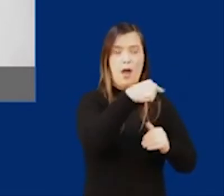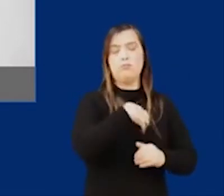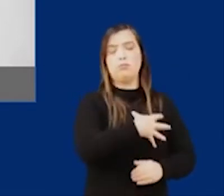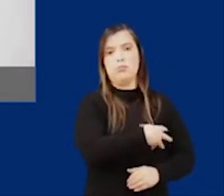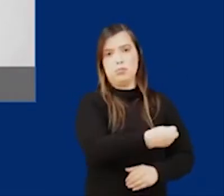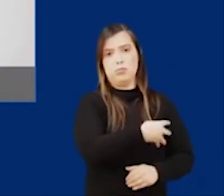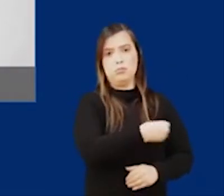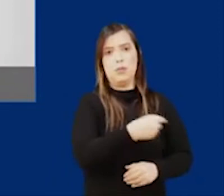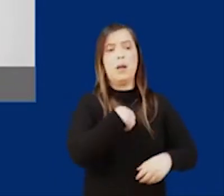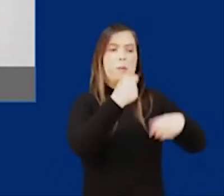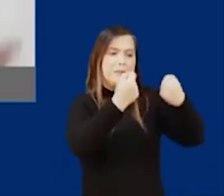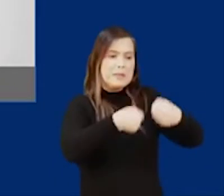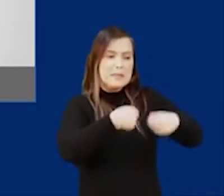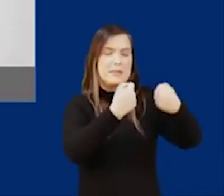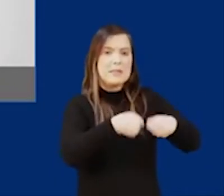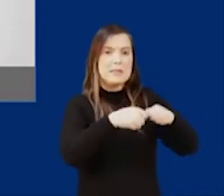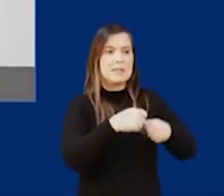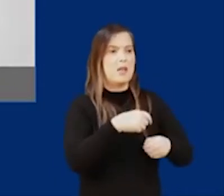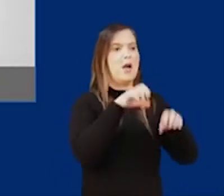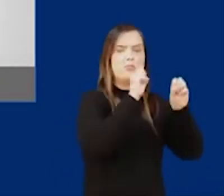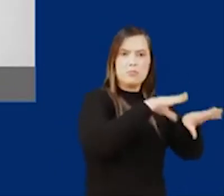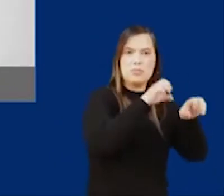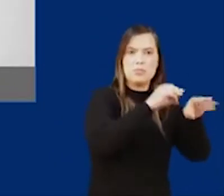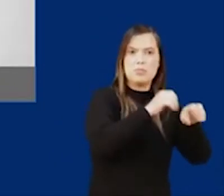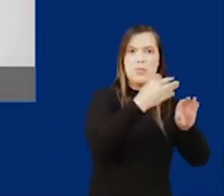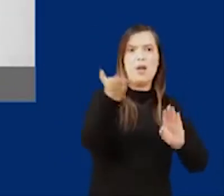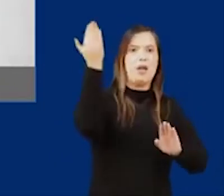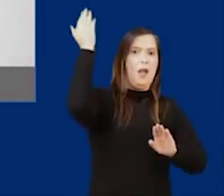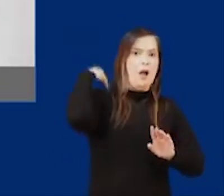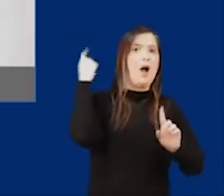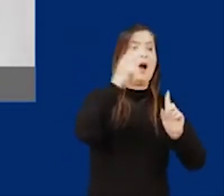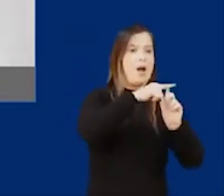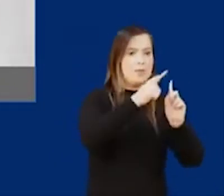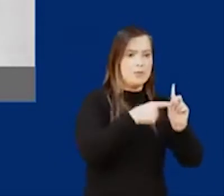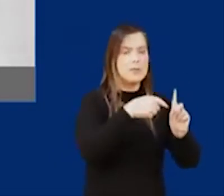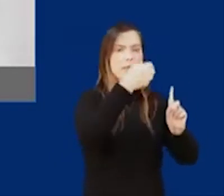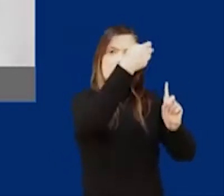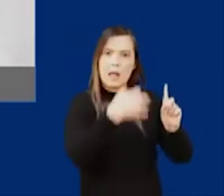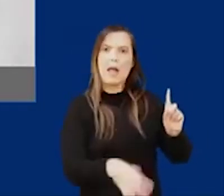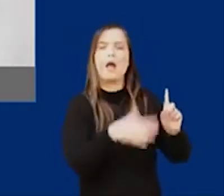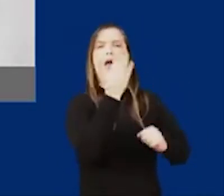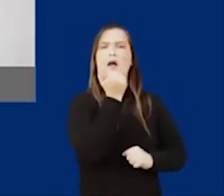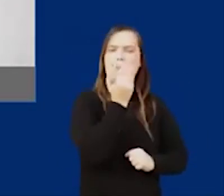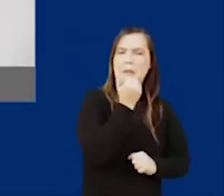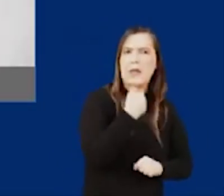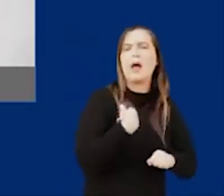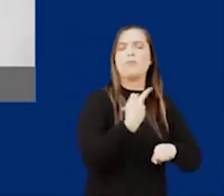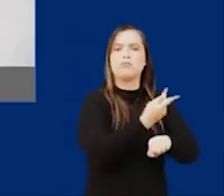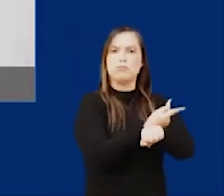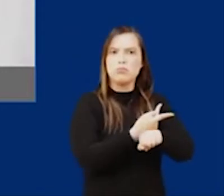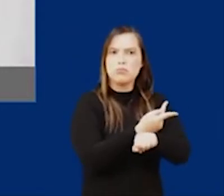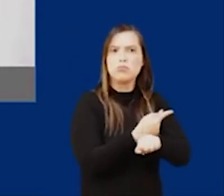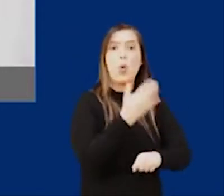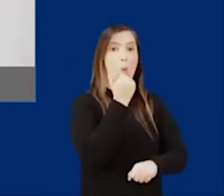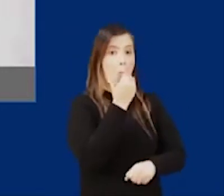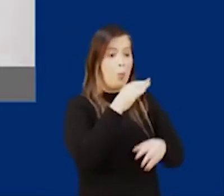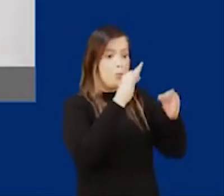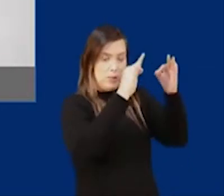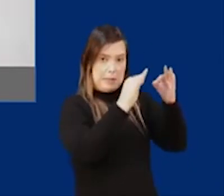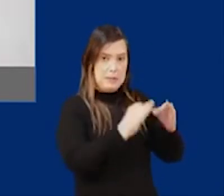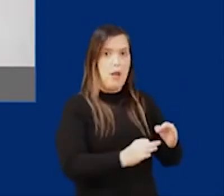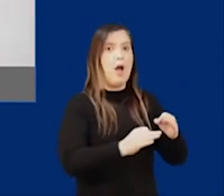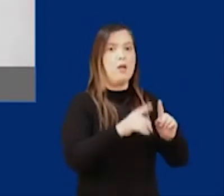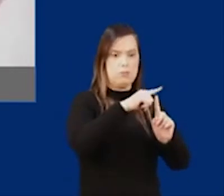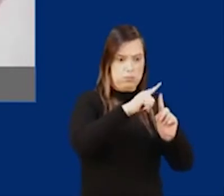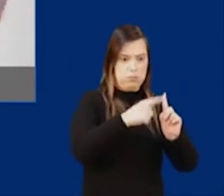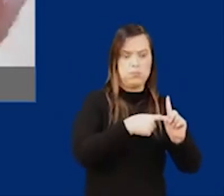fazer um trabalho com essa mulher lá na gestação, de alimentação, de procurar alimentos adequados para o seu processo, para que